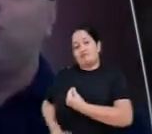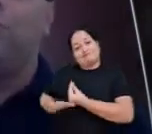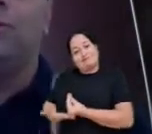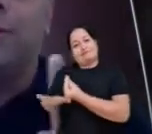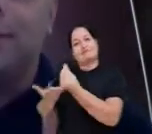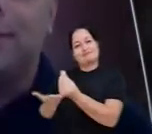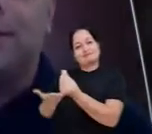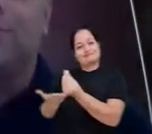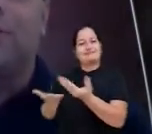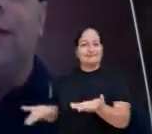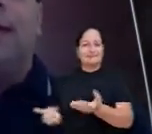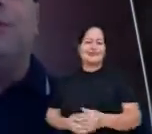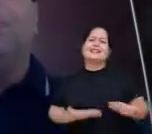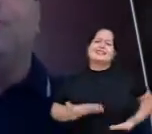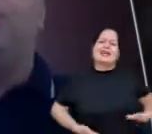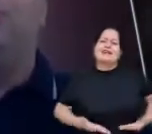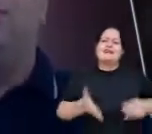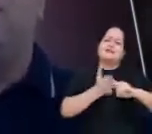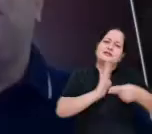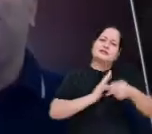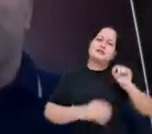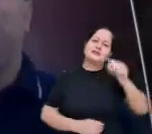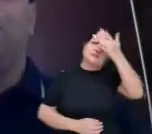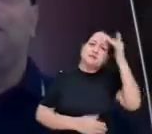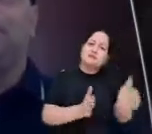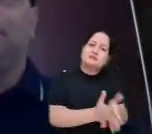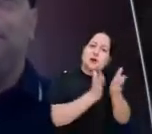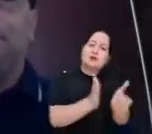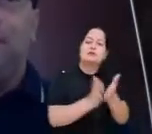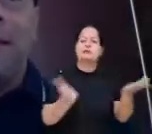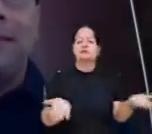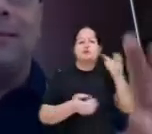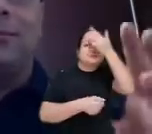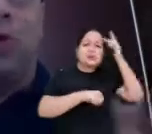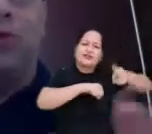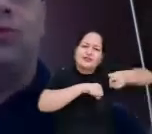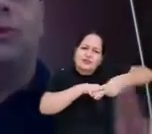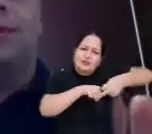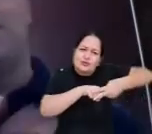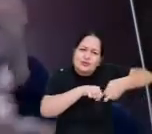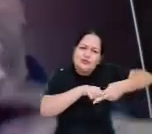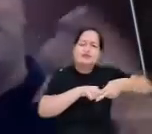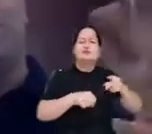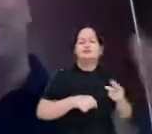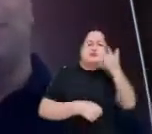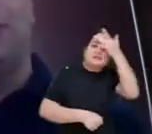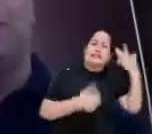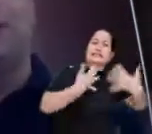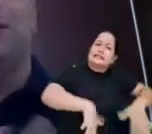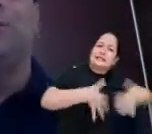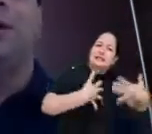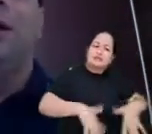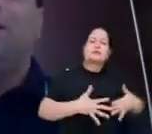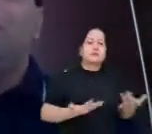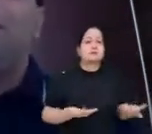os pobres, aos necessitados. Esse é um papel fundamental na vida da igreja. Mas todas essas partes importantes